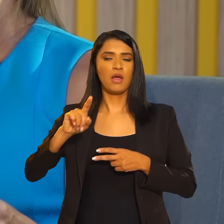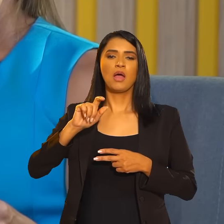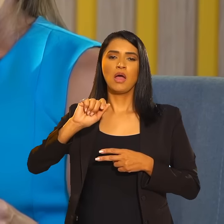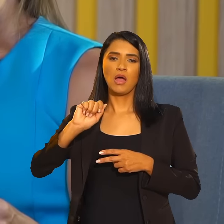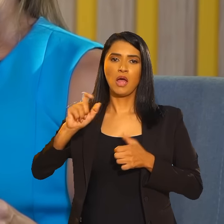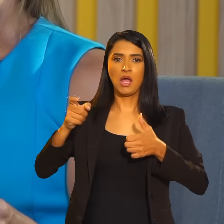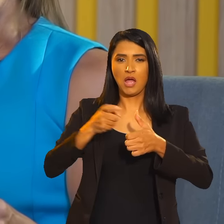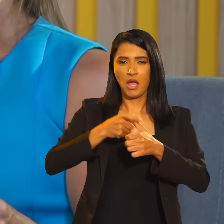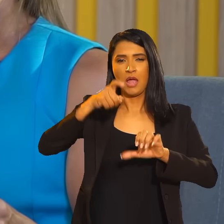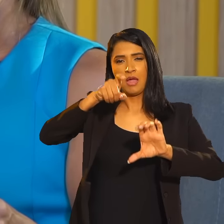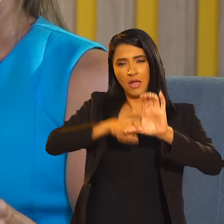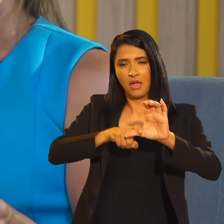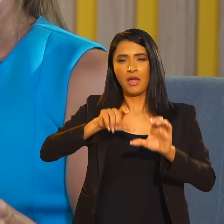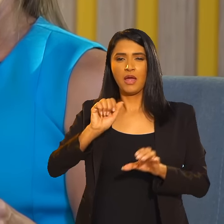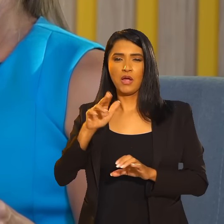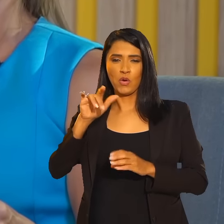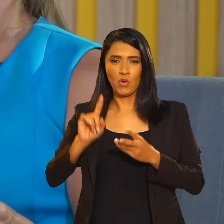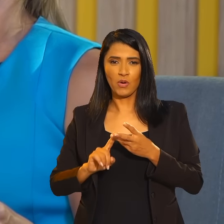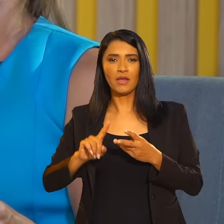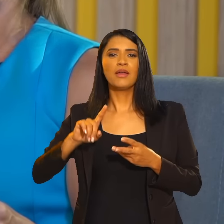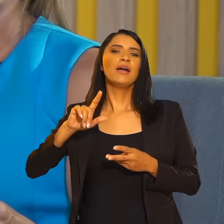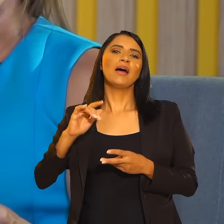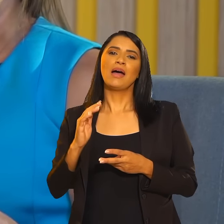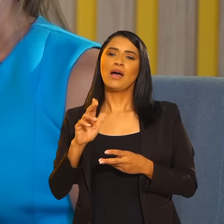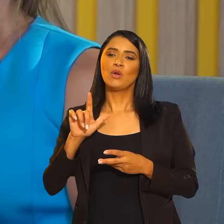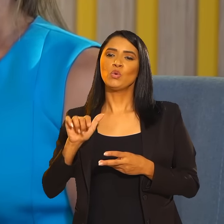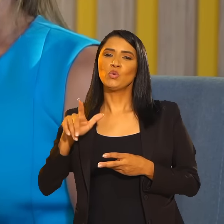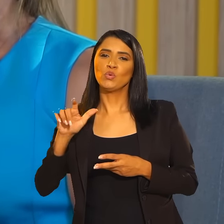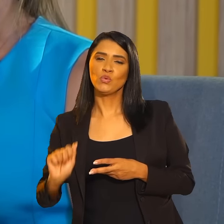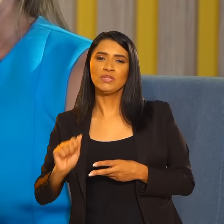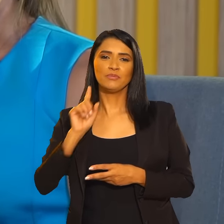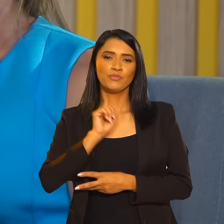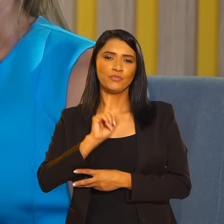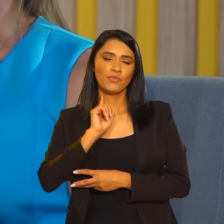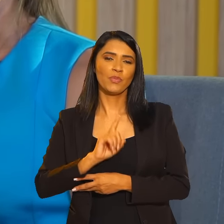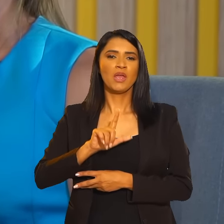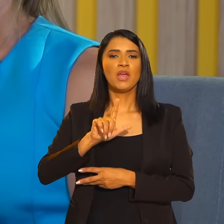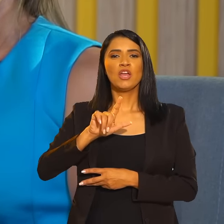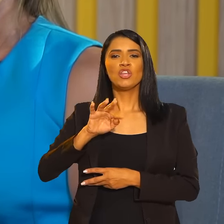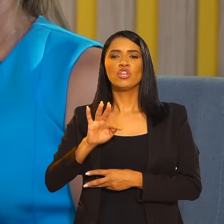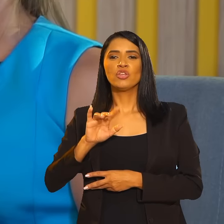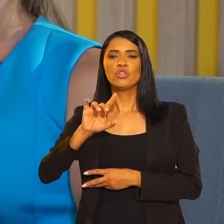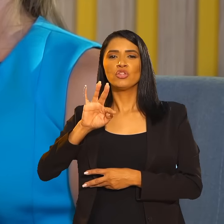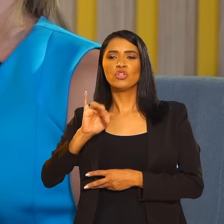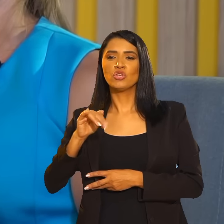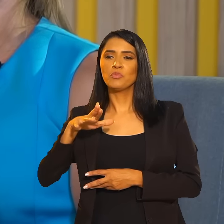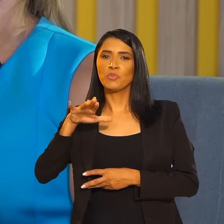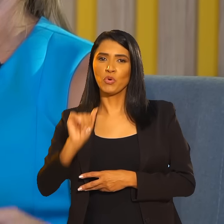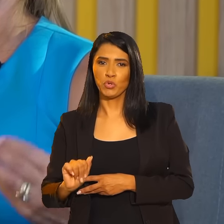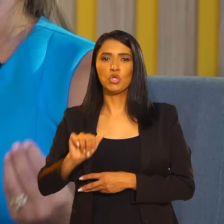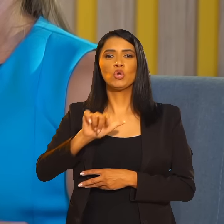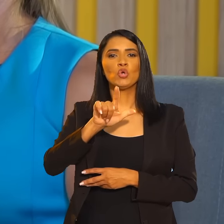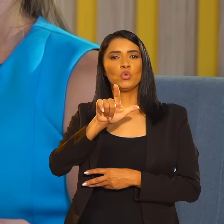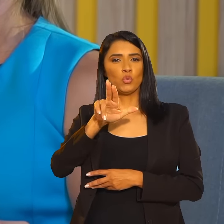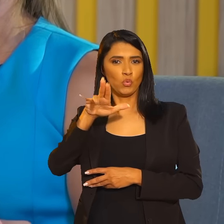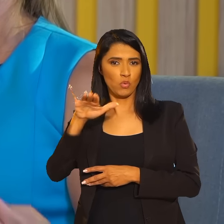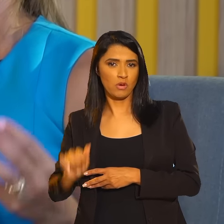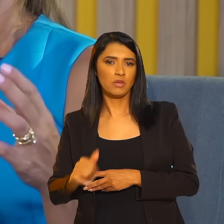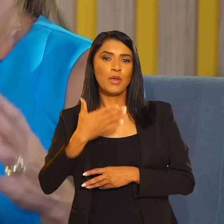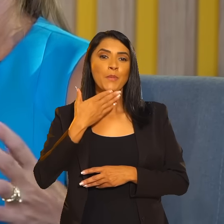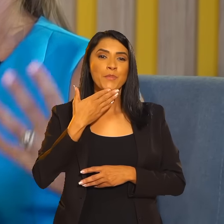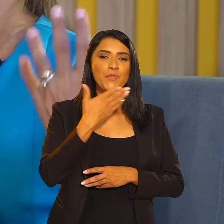Angola, a Ana Lúcia, de Coronel Fabriciano, em Minas Gerais, o Timóteo, de Luanda, na Angola. Ele pede oração pelos professores da igreja